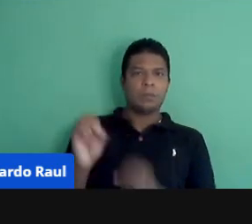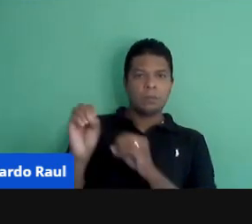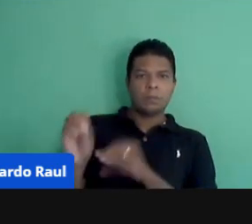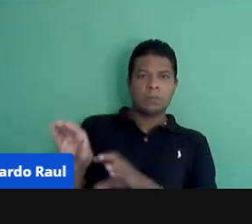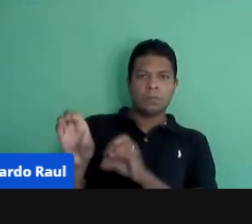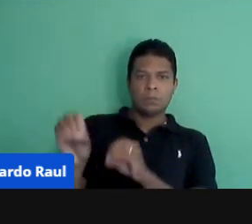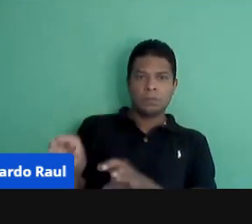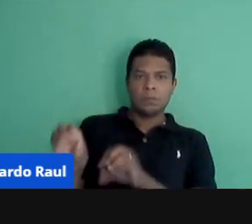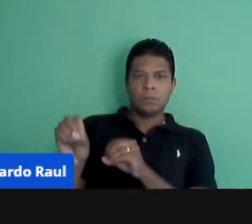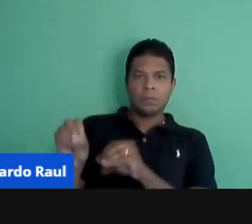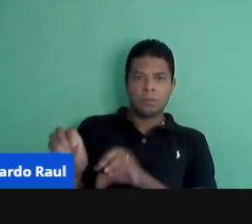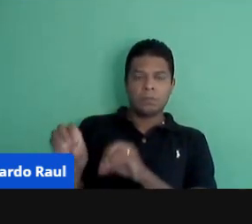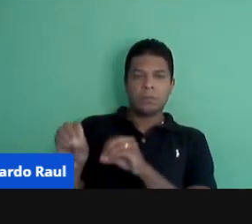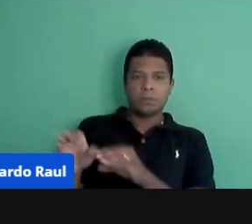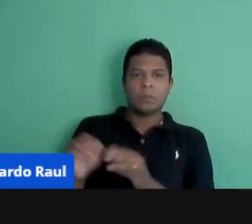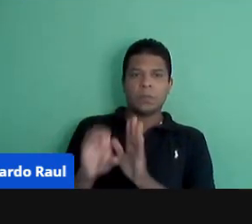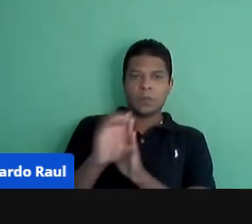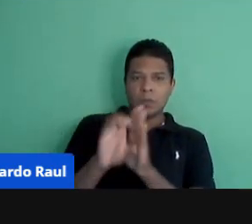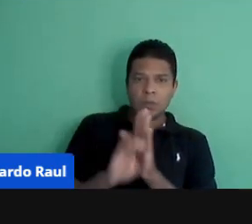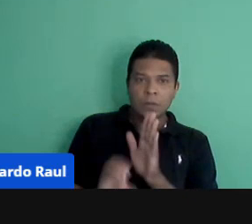aquela noção, aquele conceito, aquela